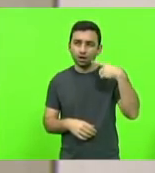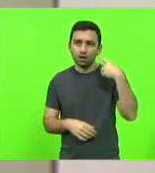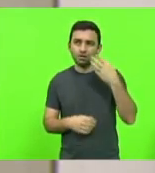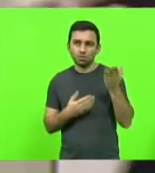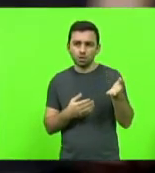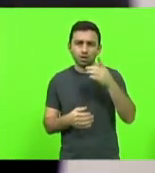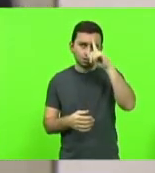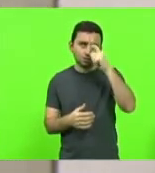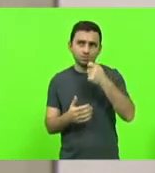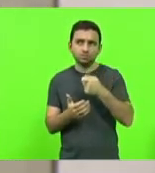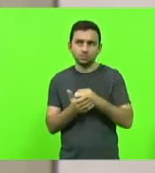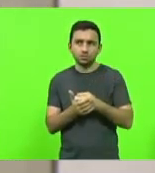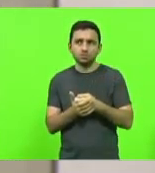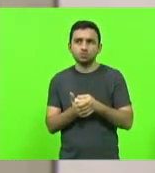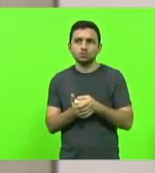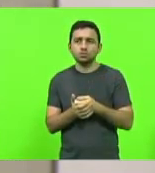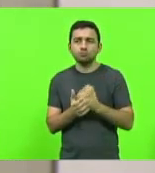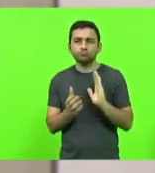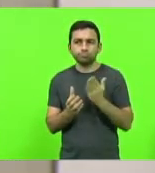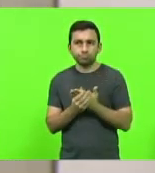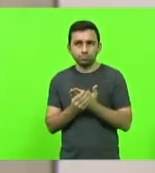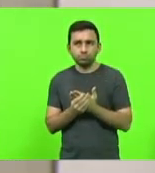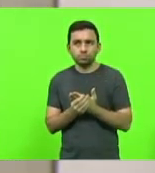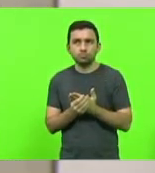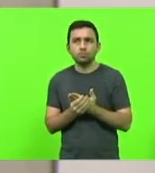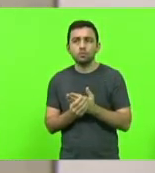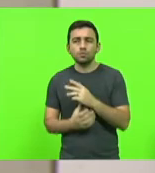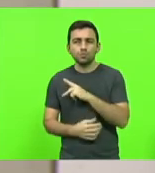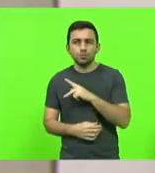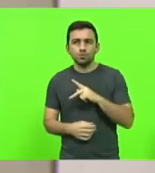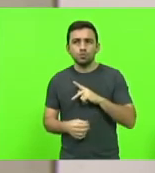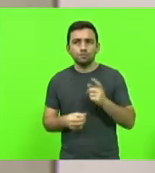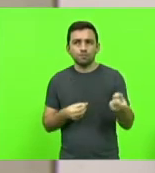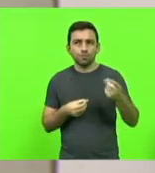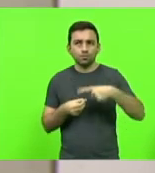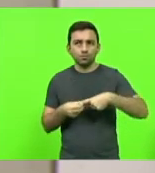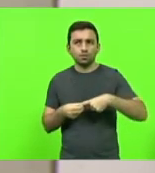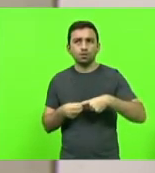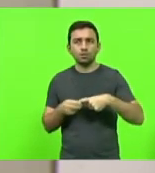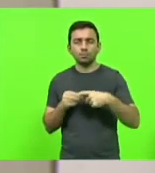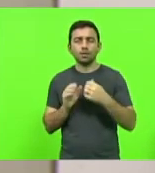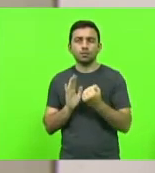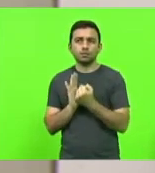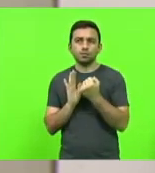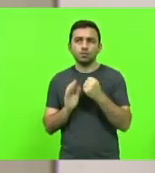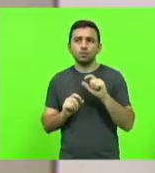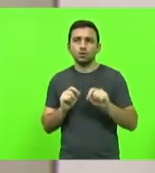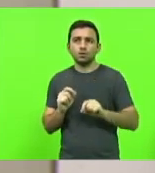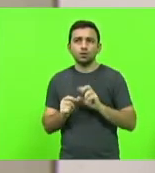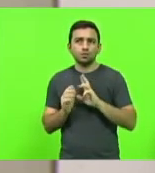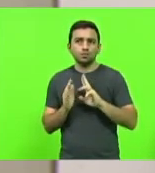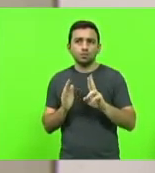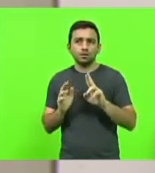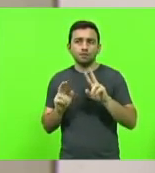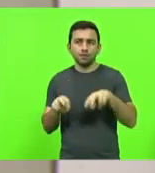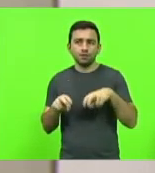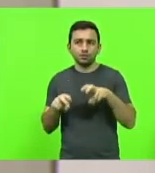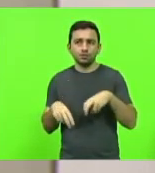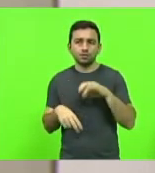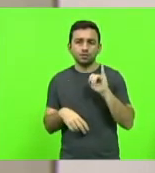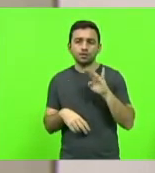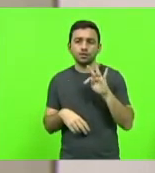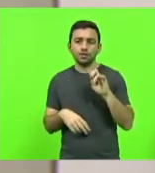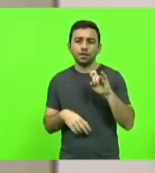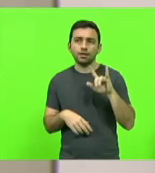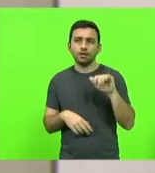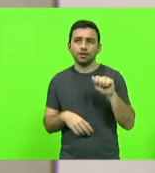pelo ajuizamento de ação civil pública para reintegrar ao patrimônio público a denominada Fazenda Itália 2,